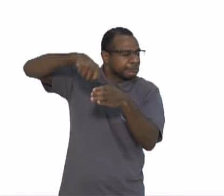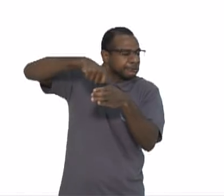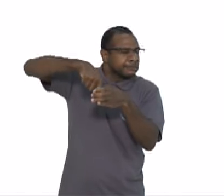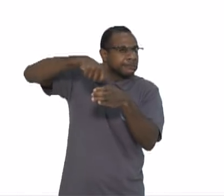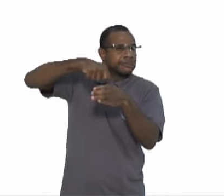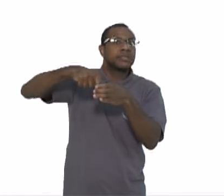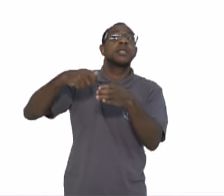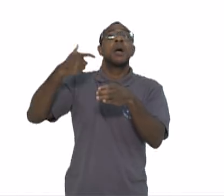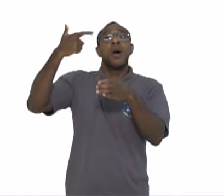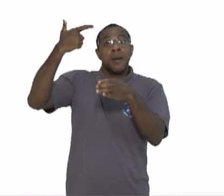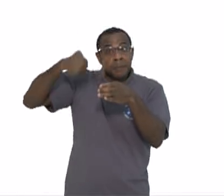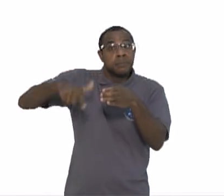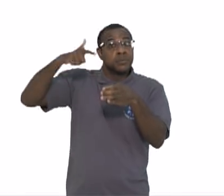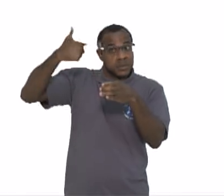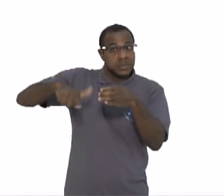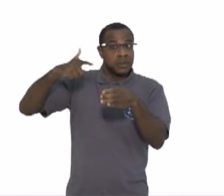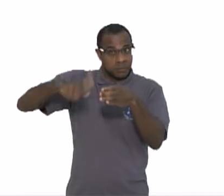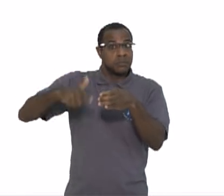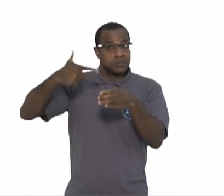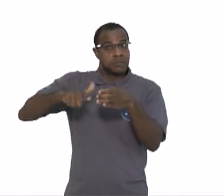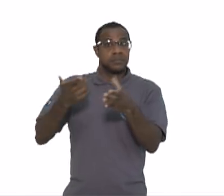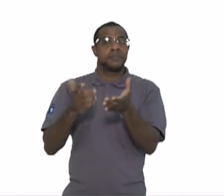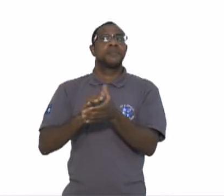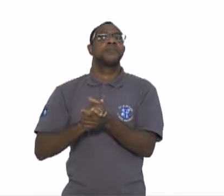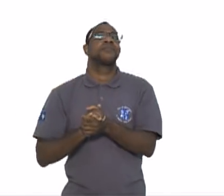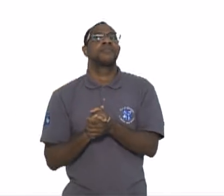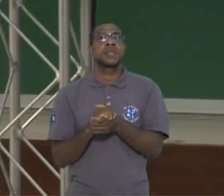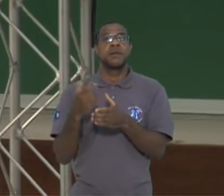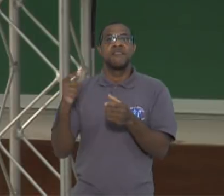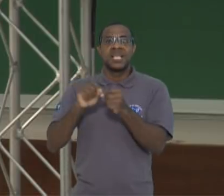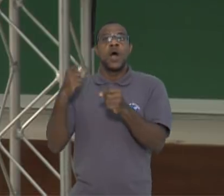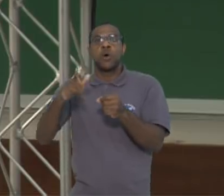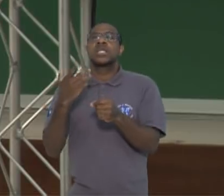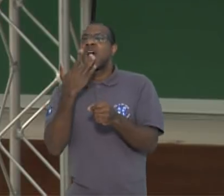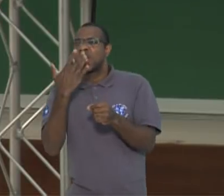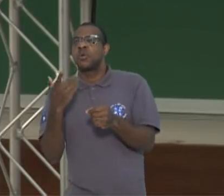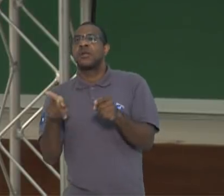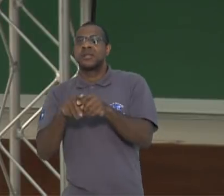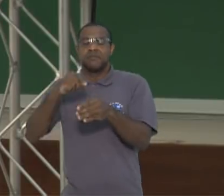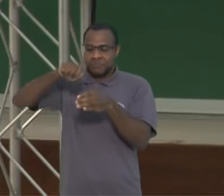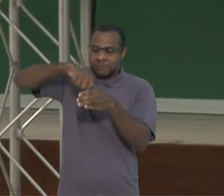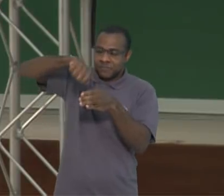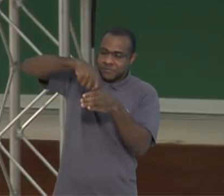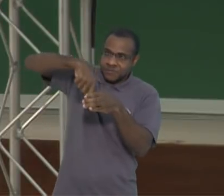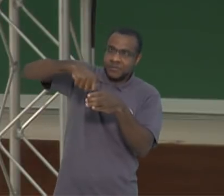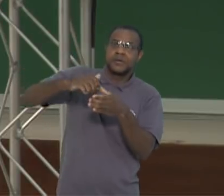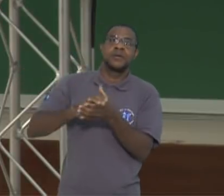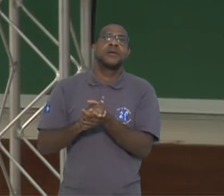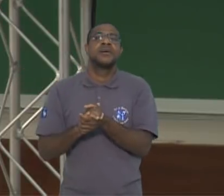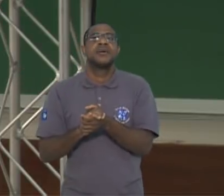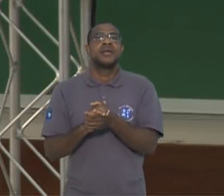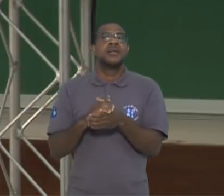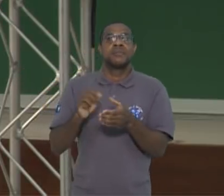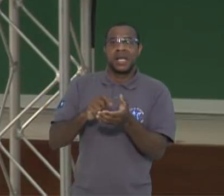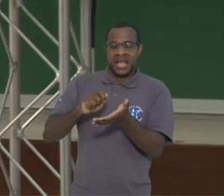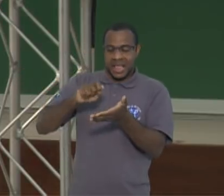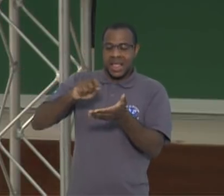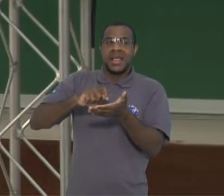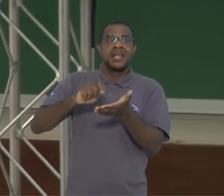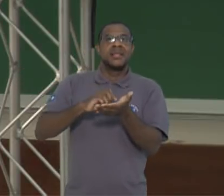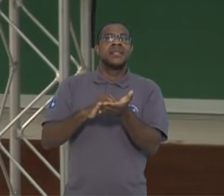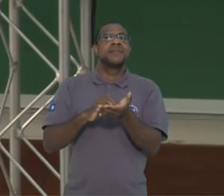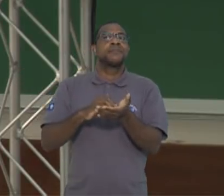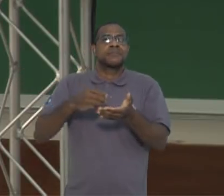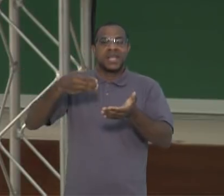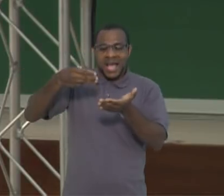Depois repita o processo para fazer as outras cores, tá? Então, coloco lá o corante, misturo, limpo a minha colherzinha que eu usei com